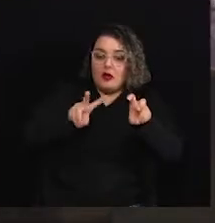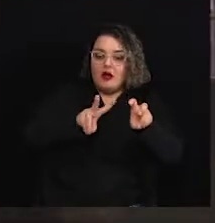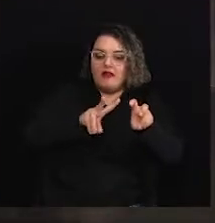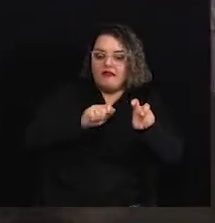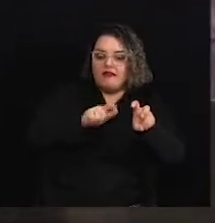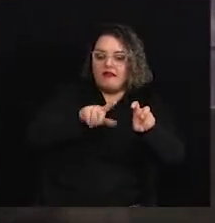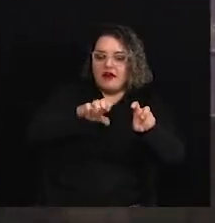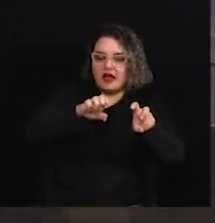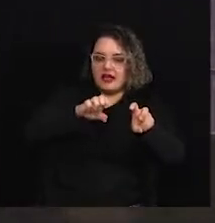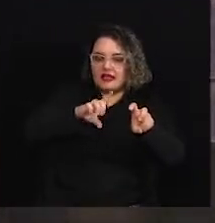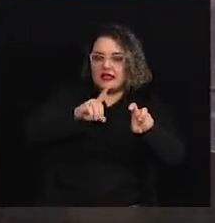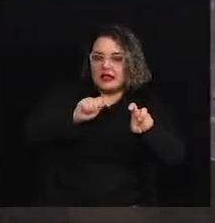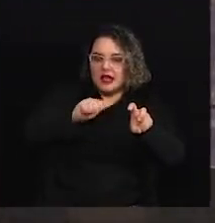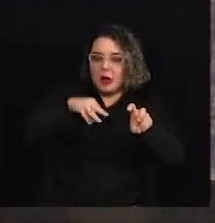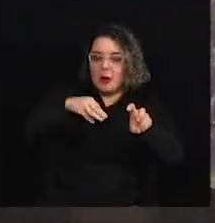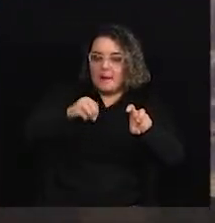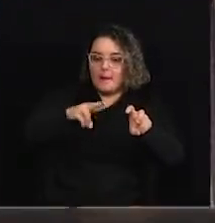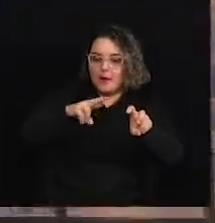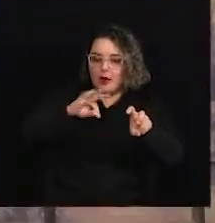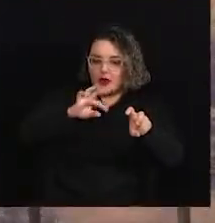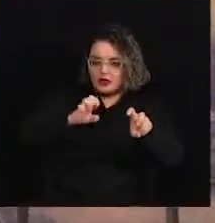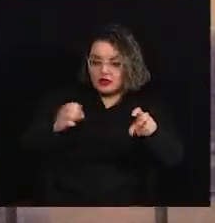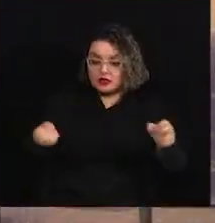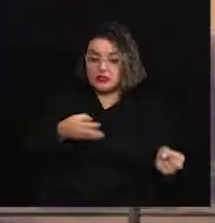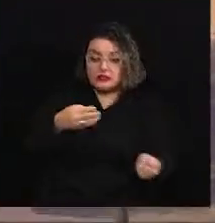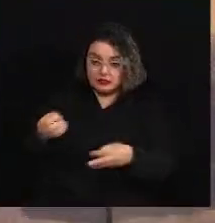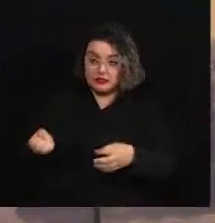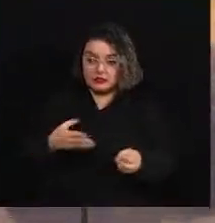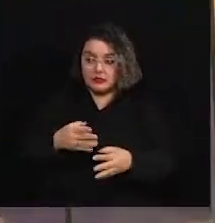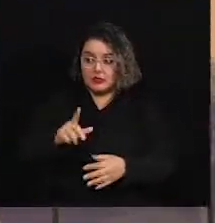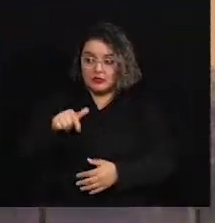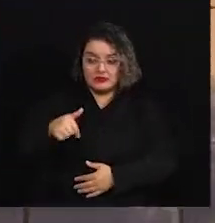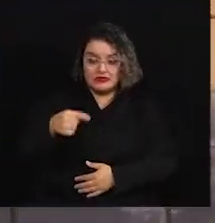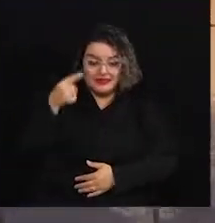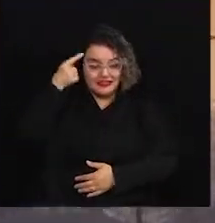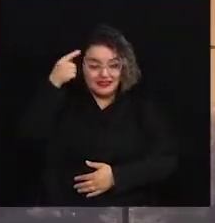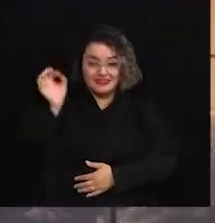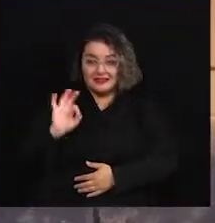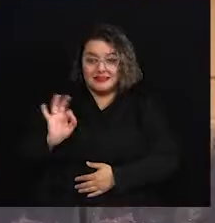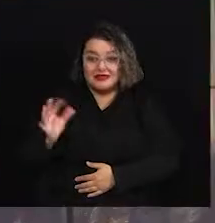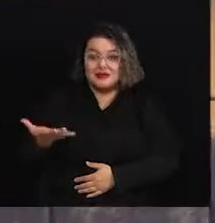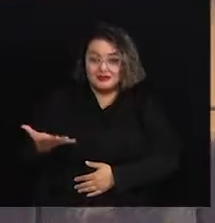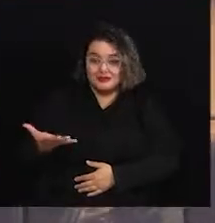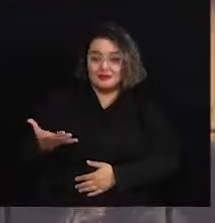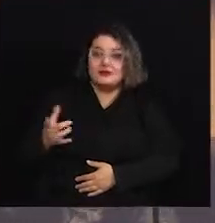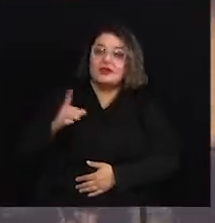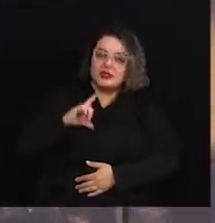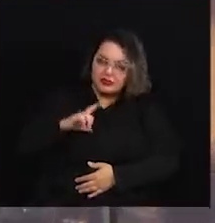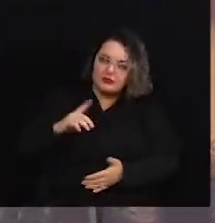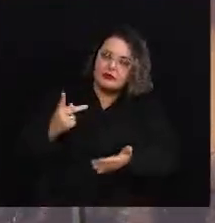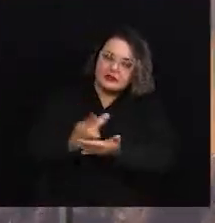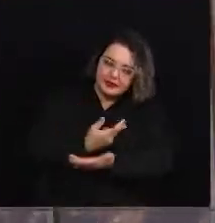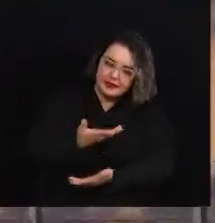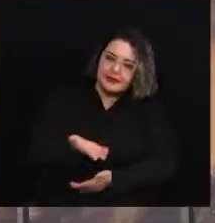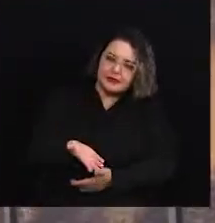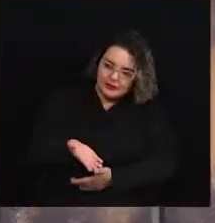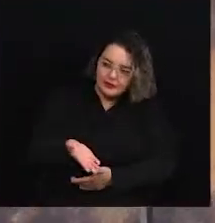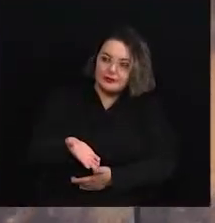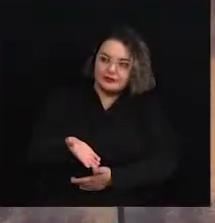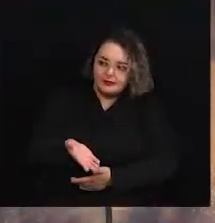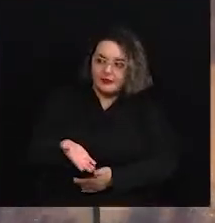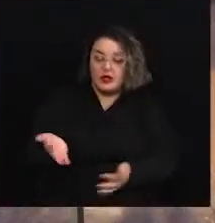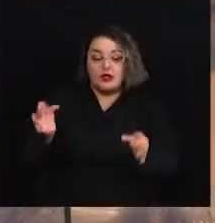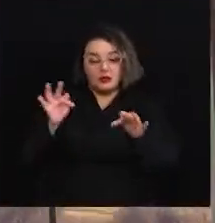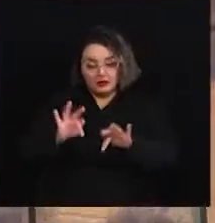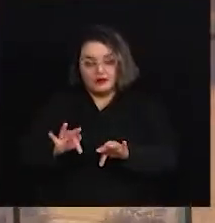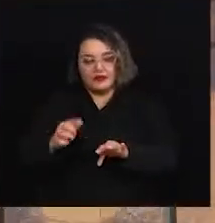De inovação, onde depois que tem as ideias, ninguém consegue implementar nada, né? E foi aí que eu também tive meus tropeços. E